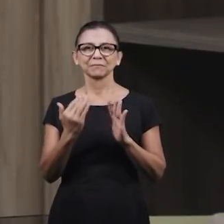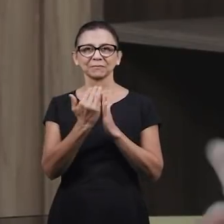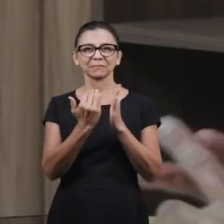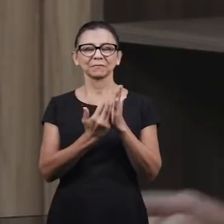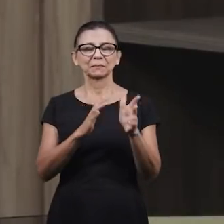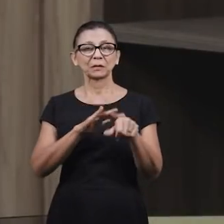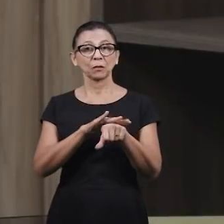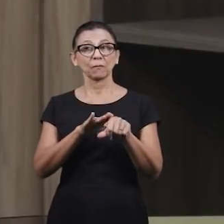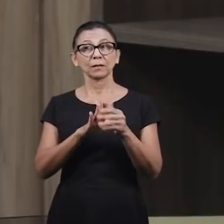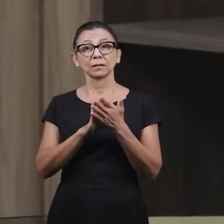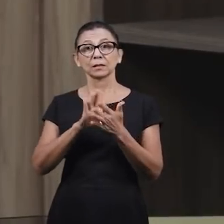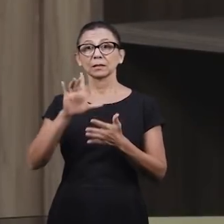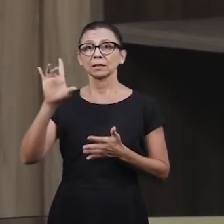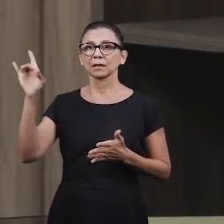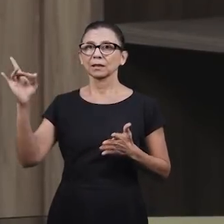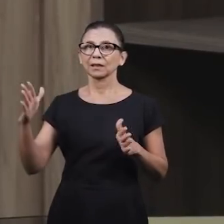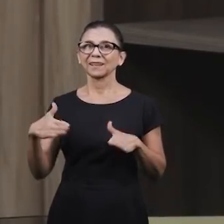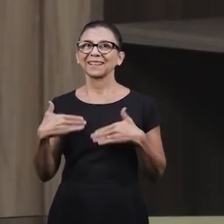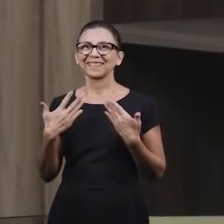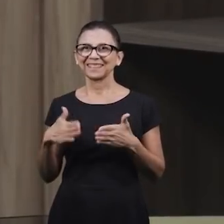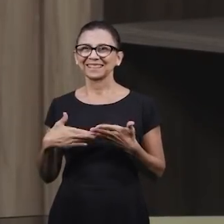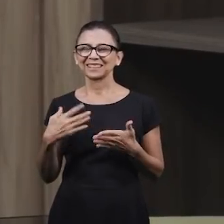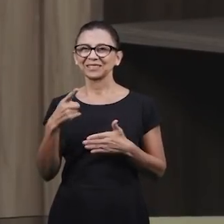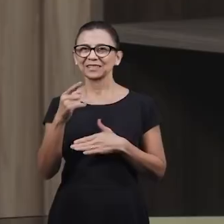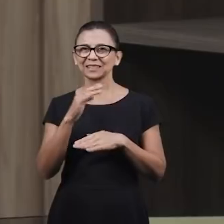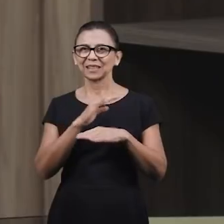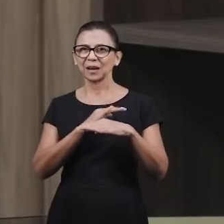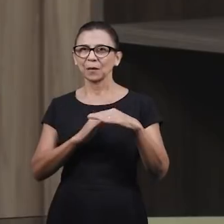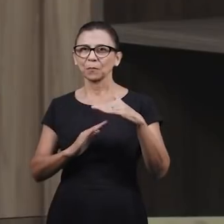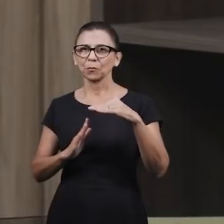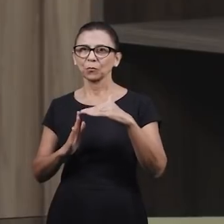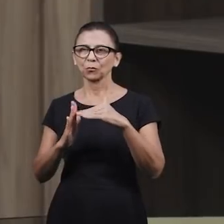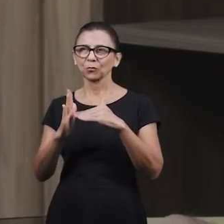dessa edição do programa Conversas Bíblicas, com a alegria de ter a sua